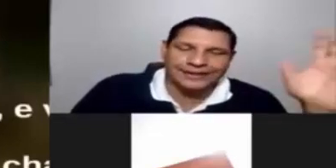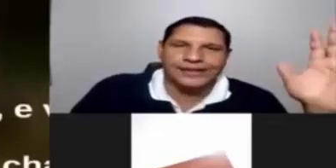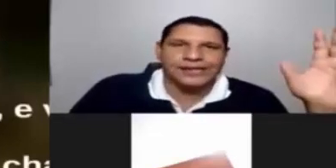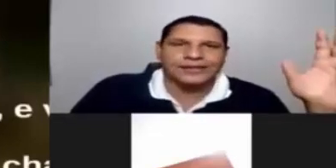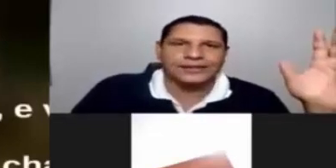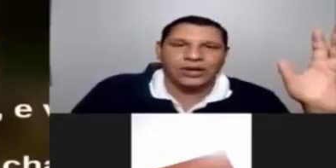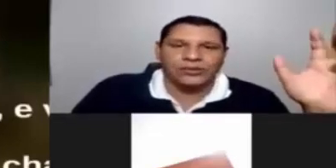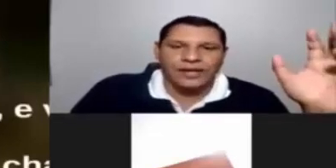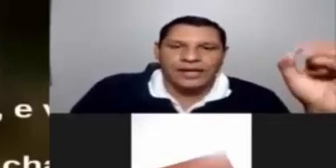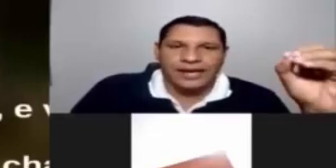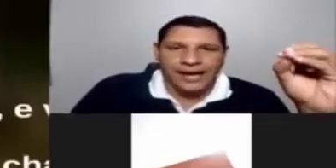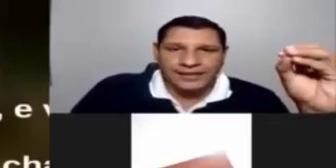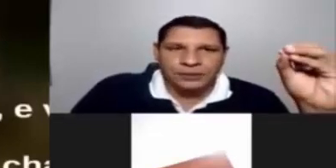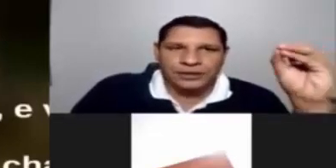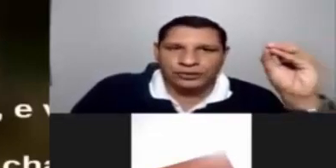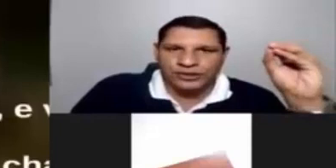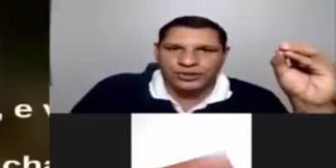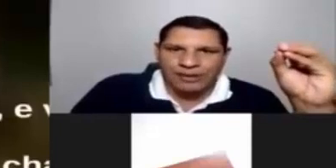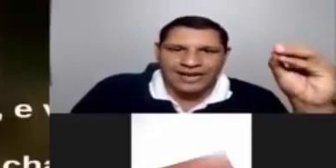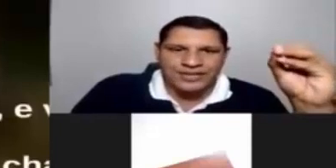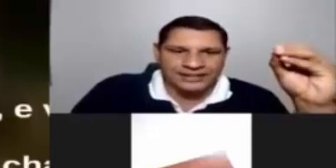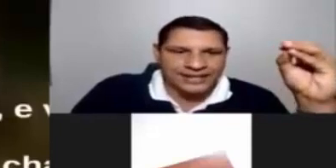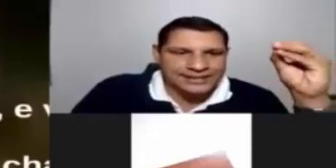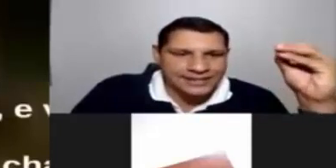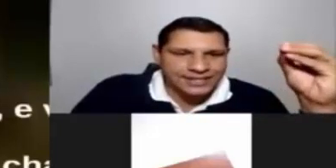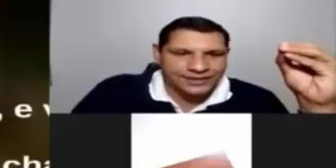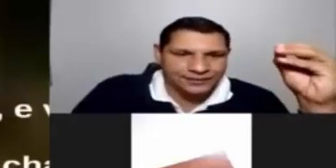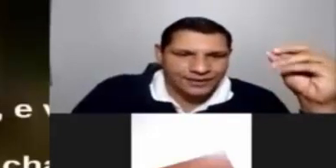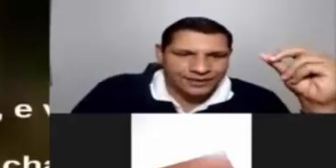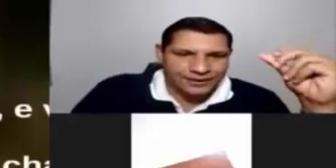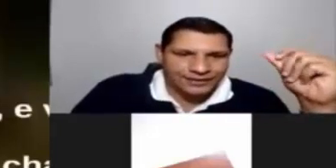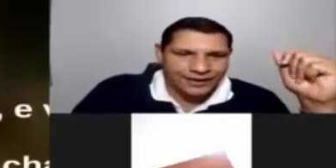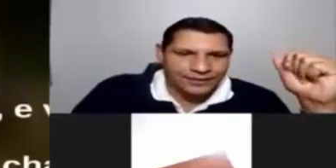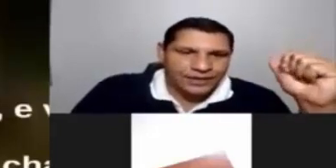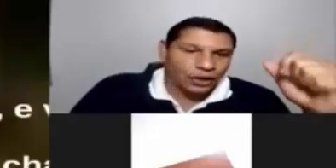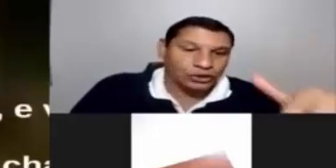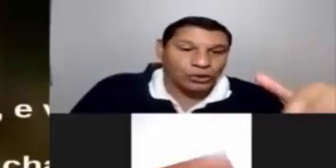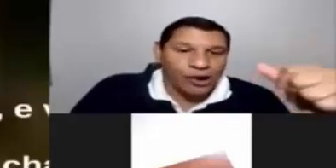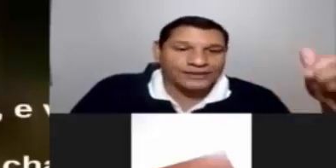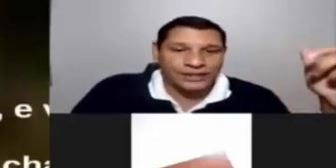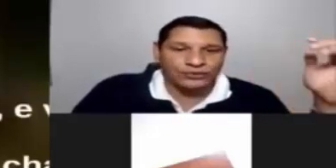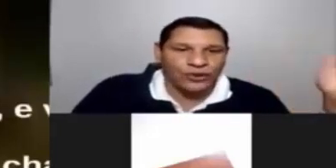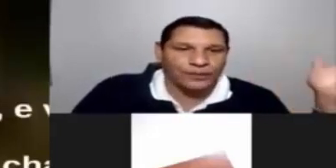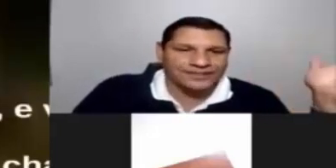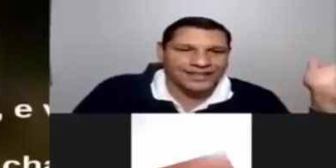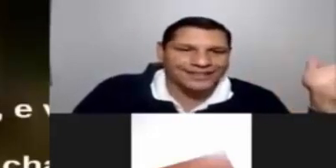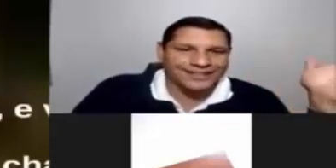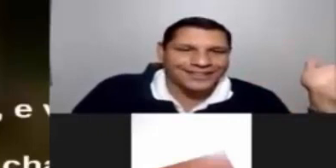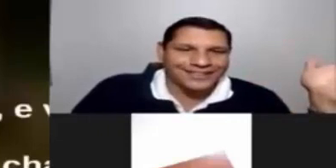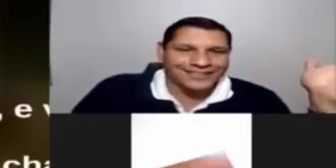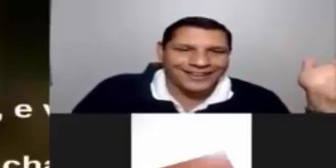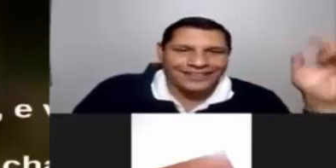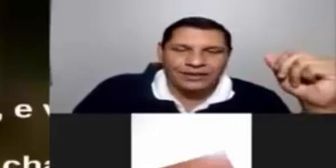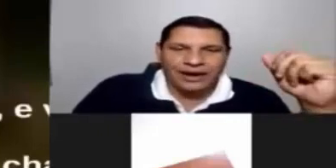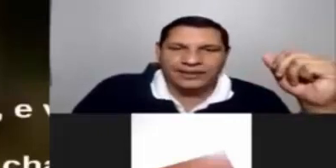casa, né? Então, essas expressões idiomáticas, elas existem. Né? Estou morta de fome. Isso aí.